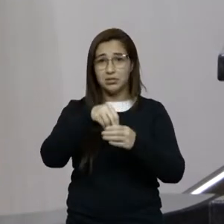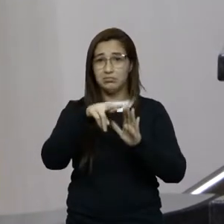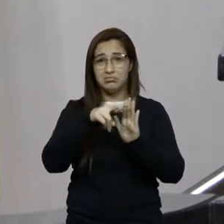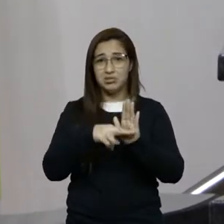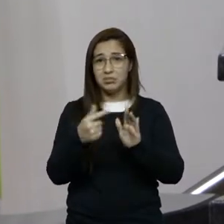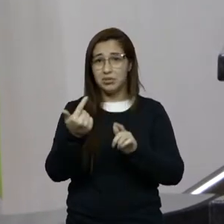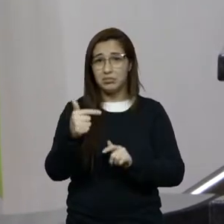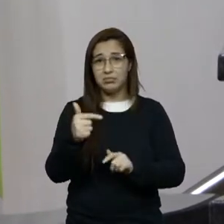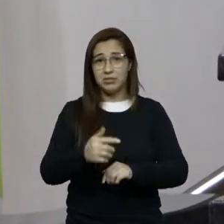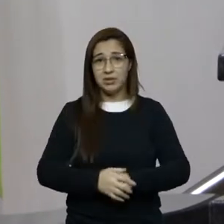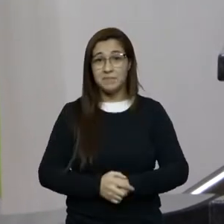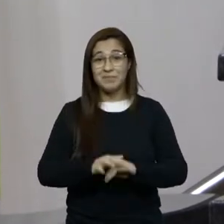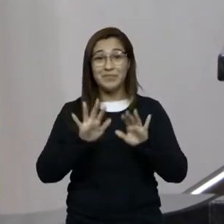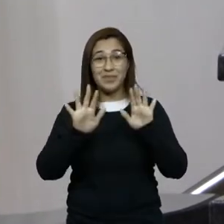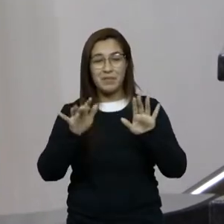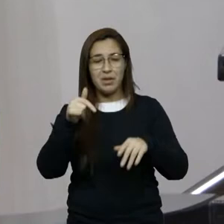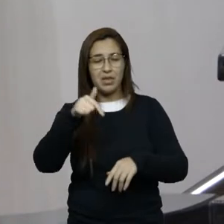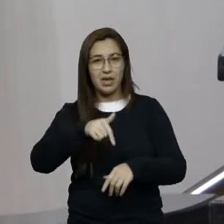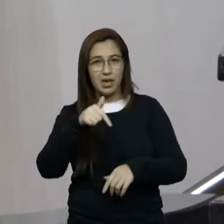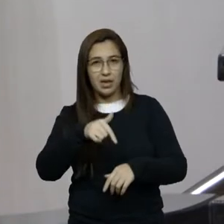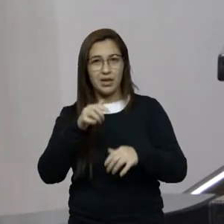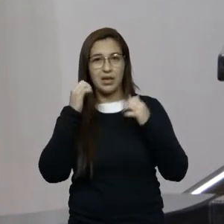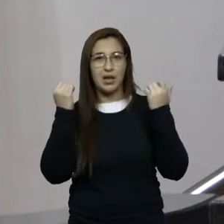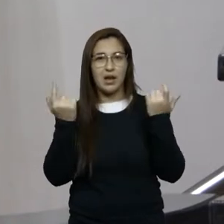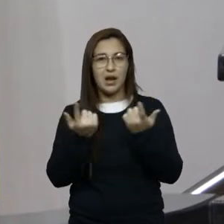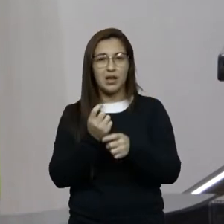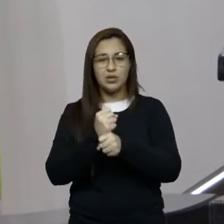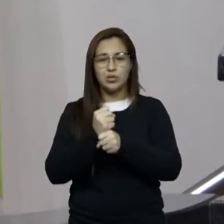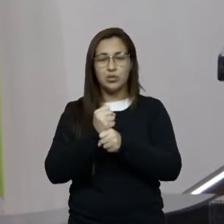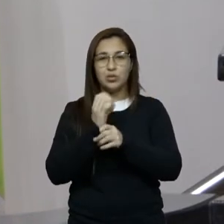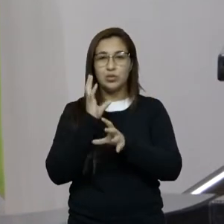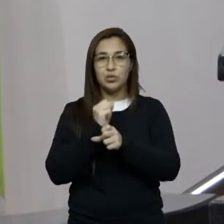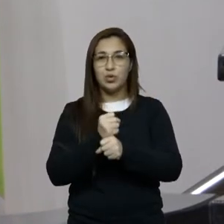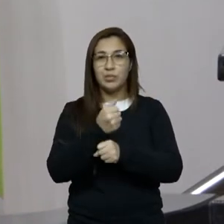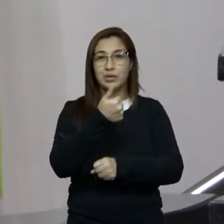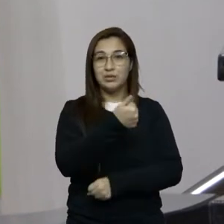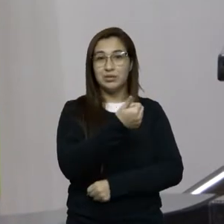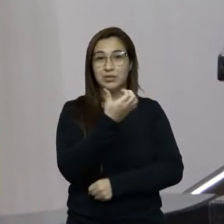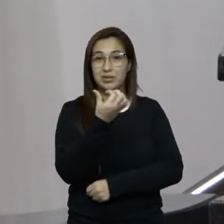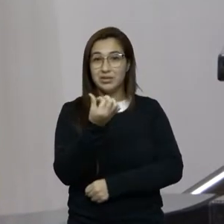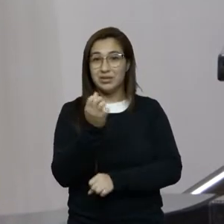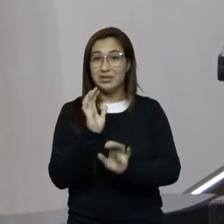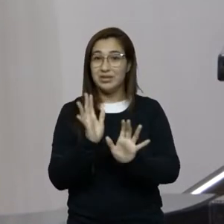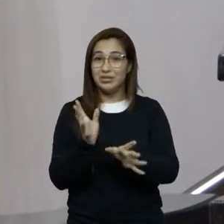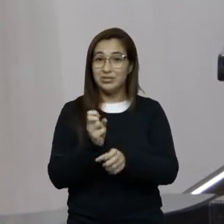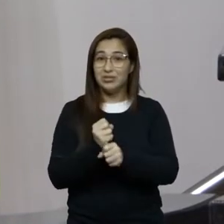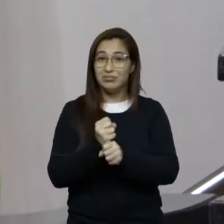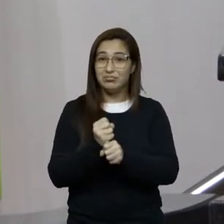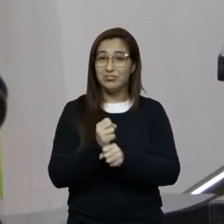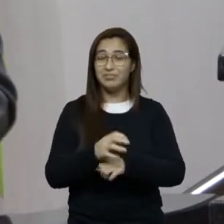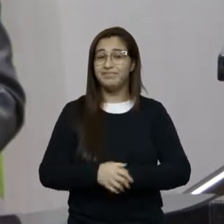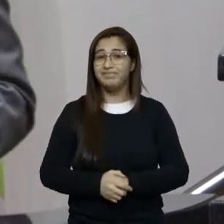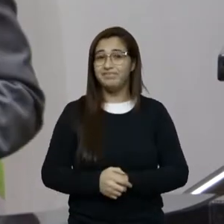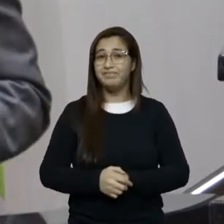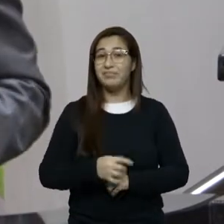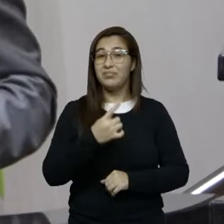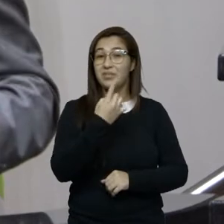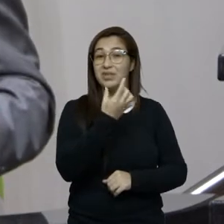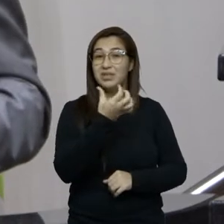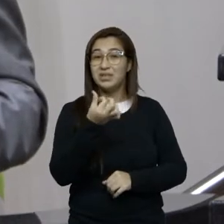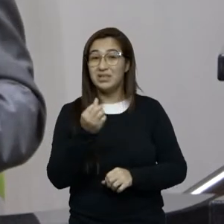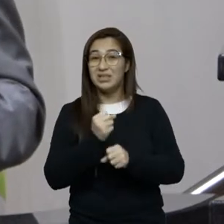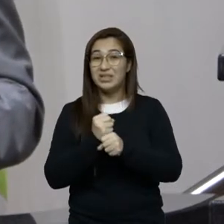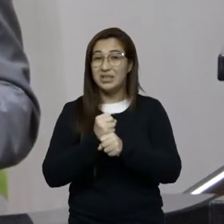é mas estou nesta casa há quase 16 anos Bom dia quase 16 anos